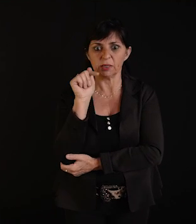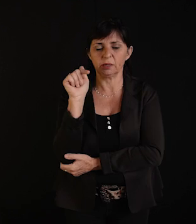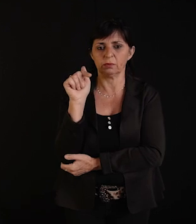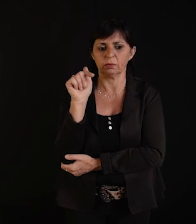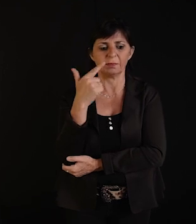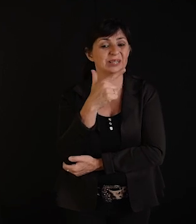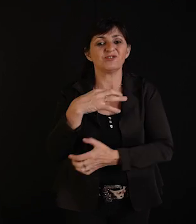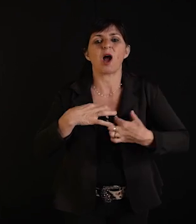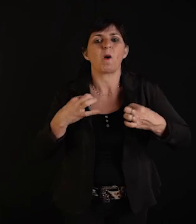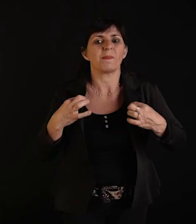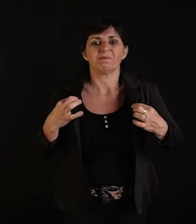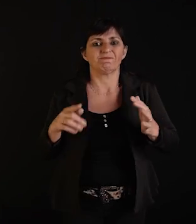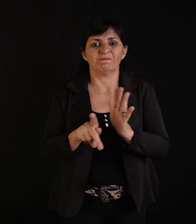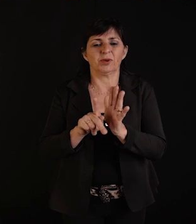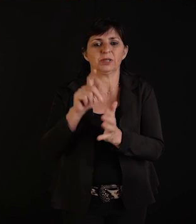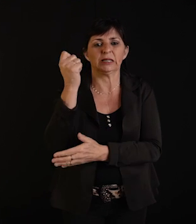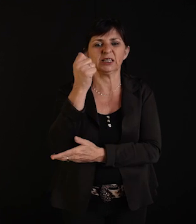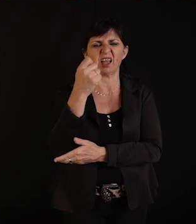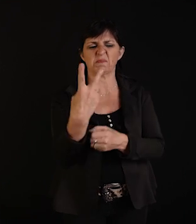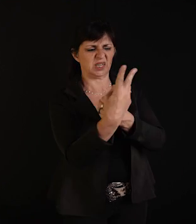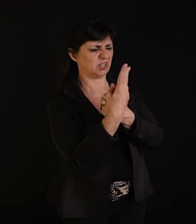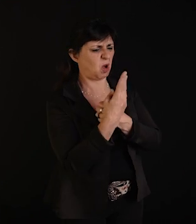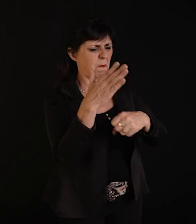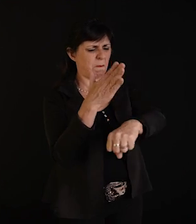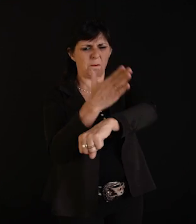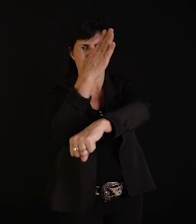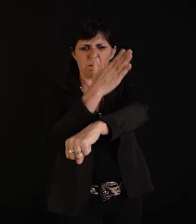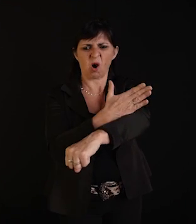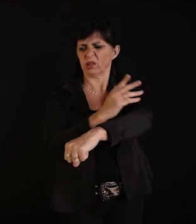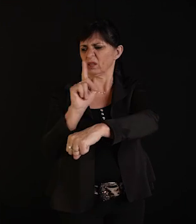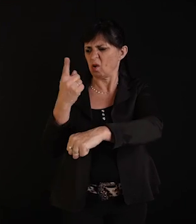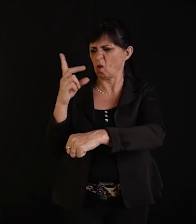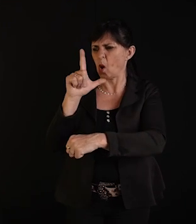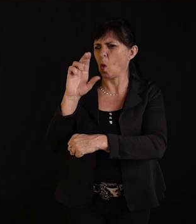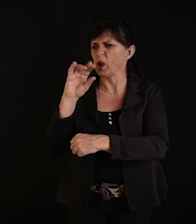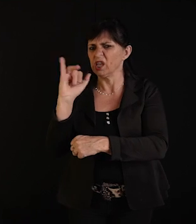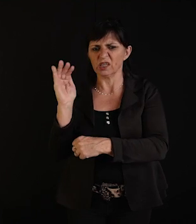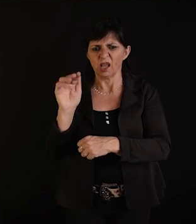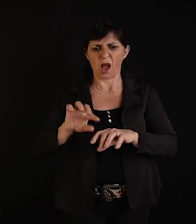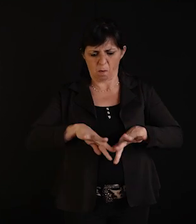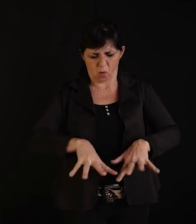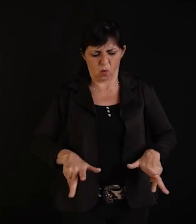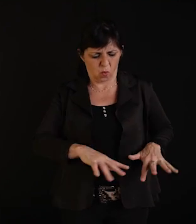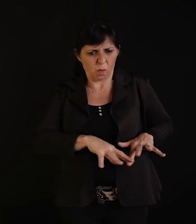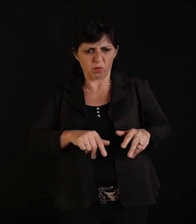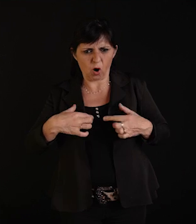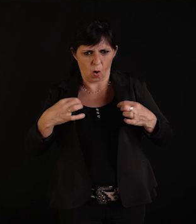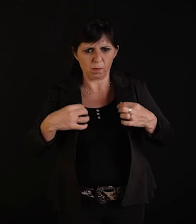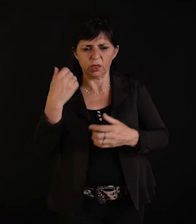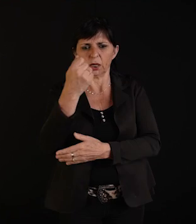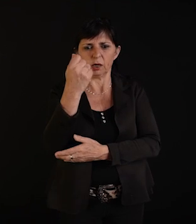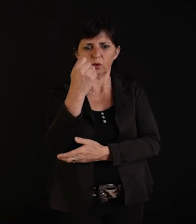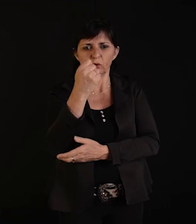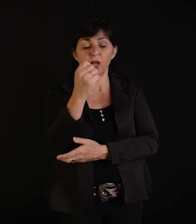pilcha. Aí emprestei, eu lembro, a bota de um, acho que foi a bota do Luiz, guaiaca do João, a bombacha foi do Luiz, a bota do Chico, a bota